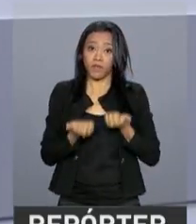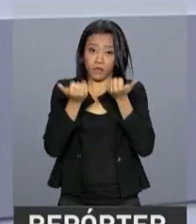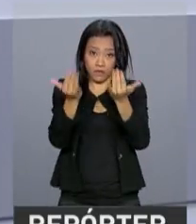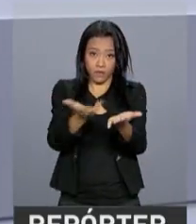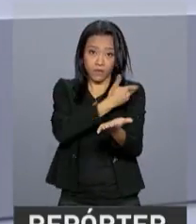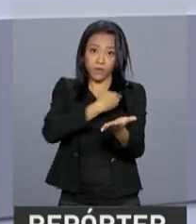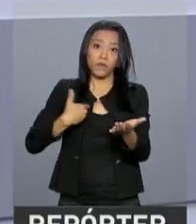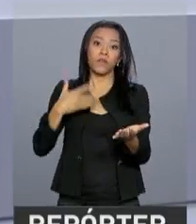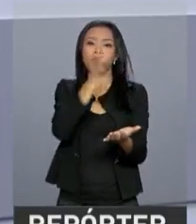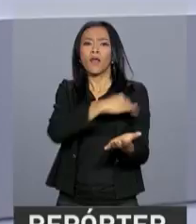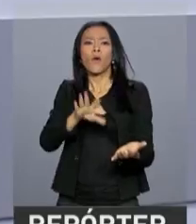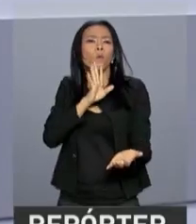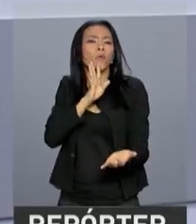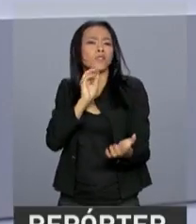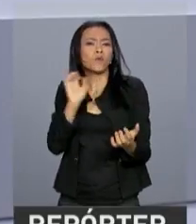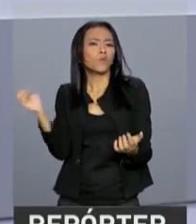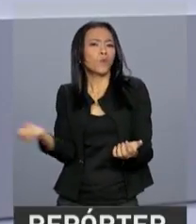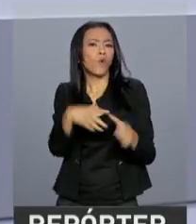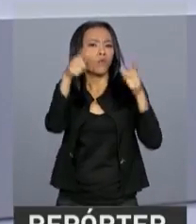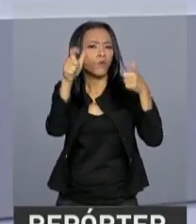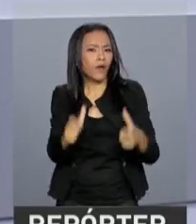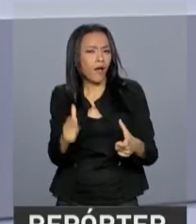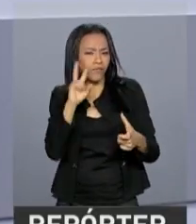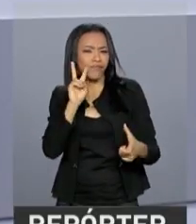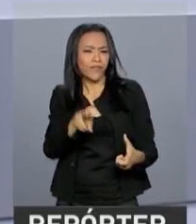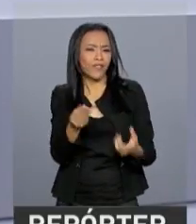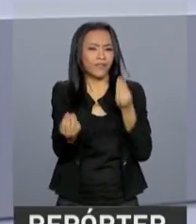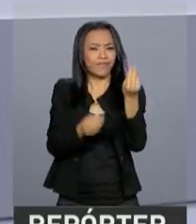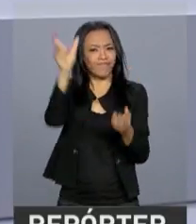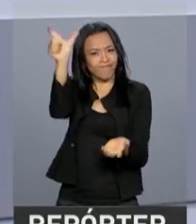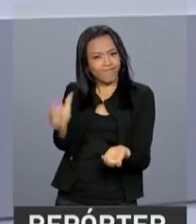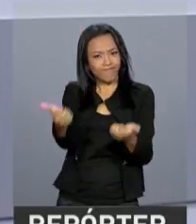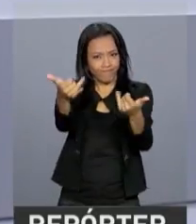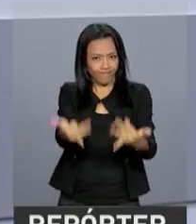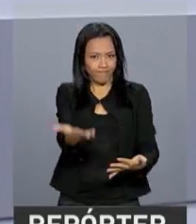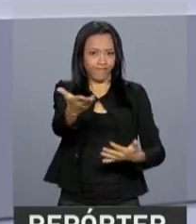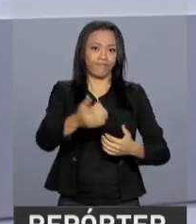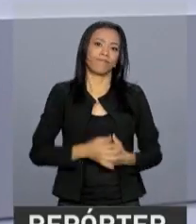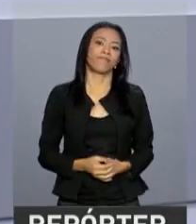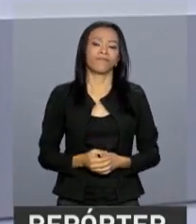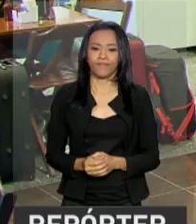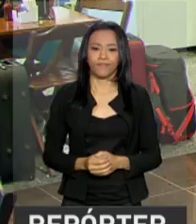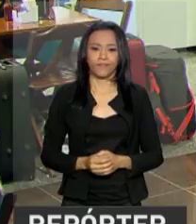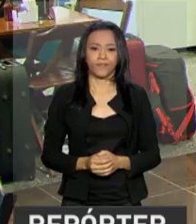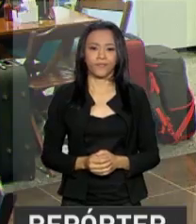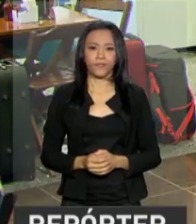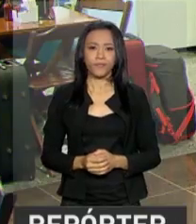federal para conhecer o novo terminal embarque na reportagem de caroline blauth